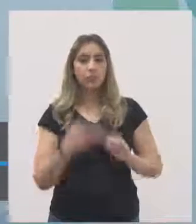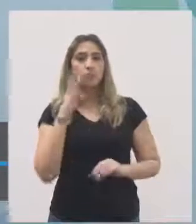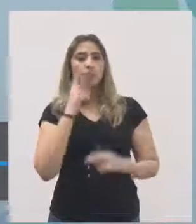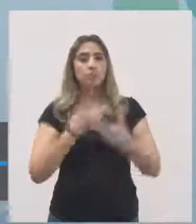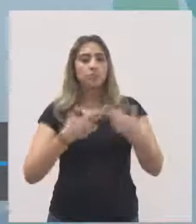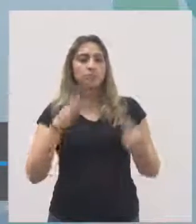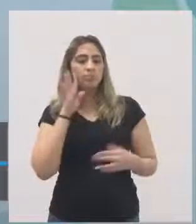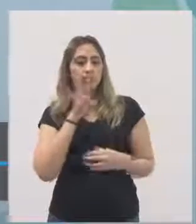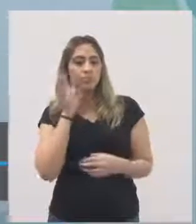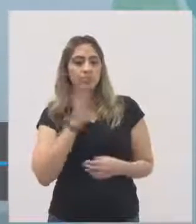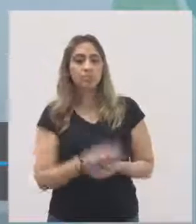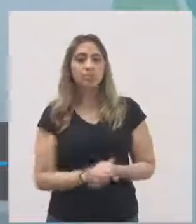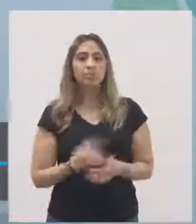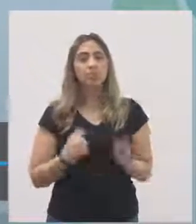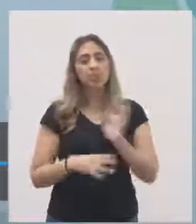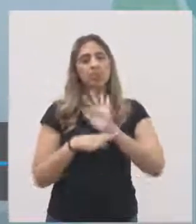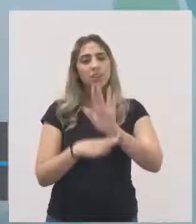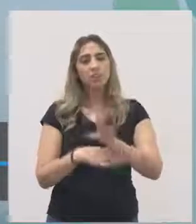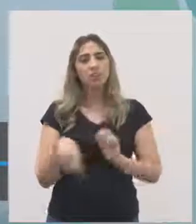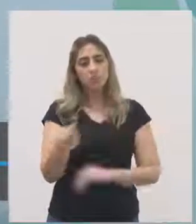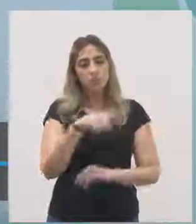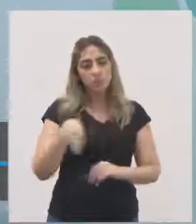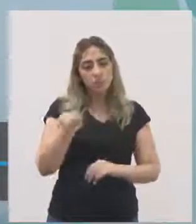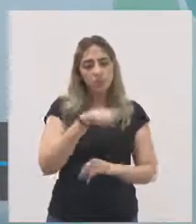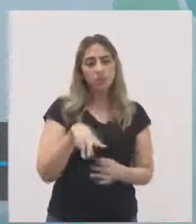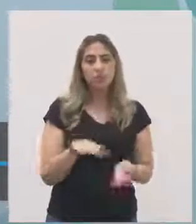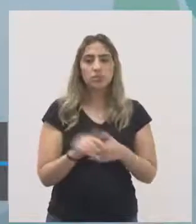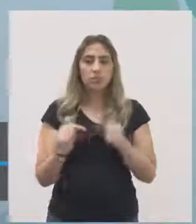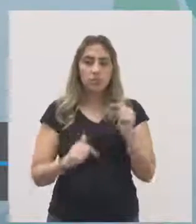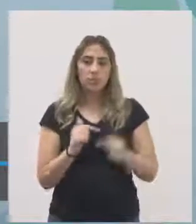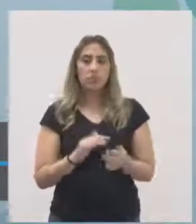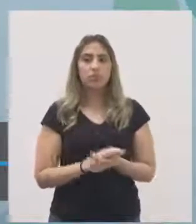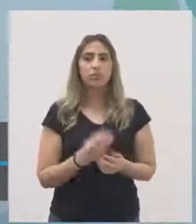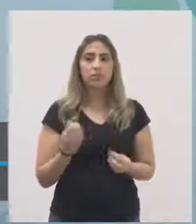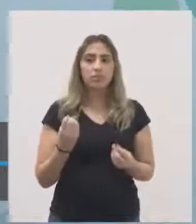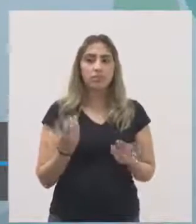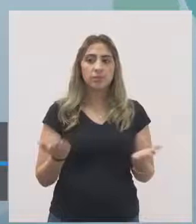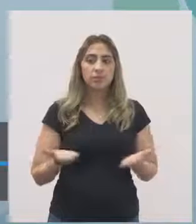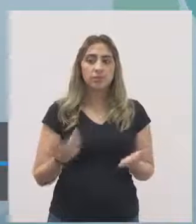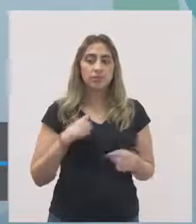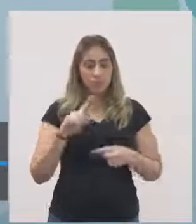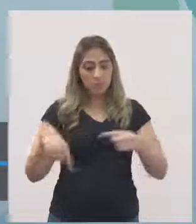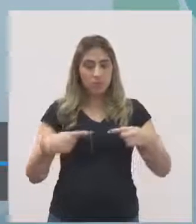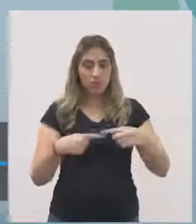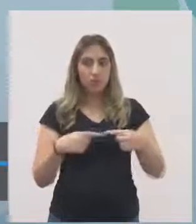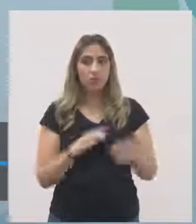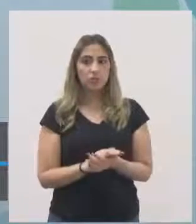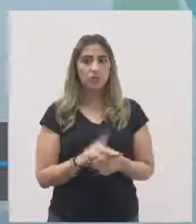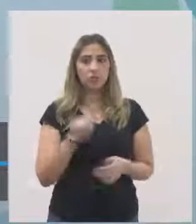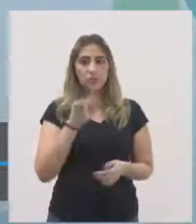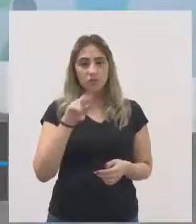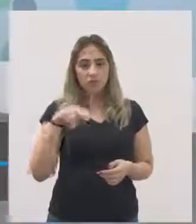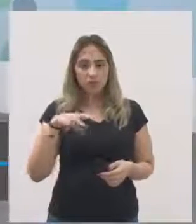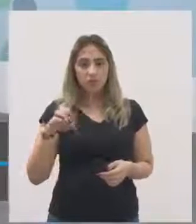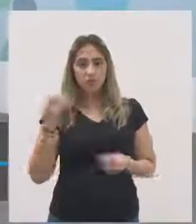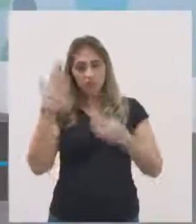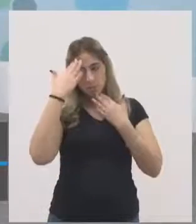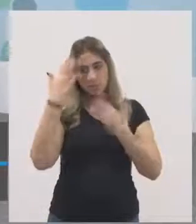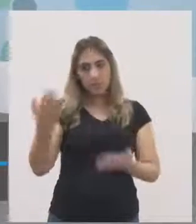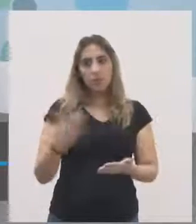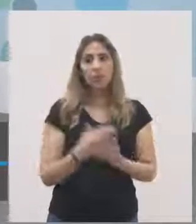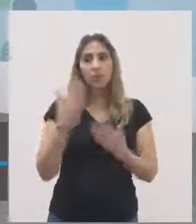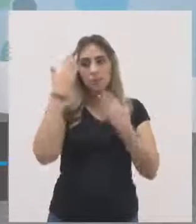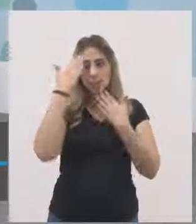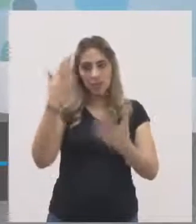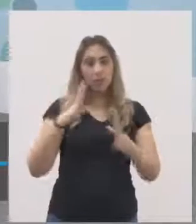qualidade e que agregue muito aí no trabalho de vocês, tá bom, gente? Que esse é o nosso objetivo. Então, Giovanni, obrigada. Obrigada